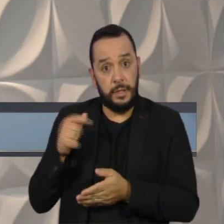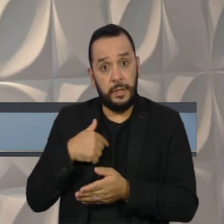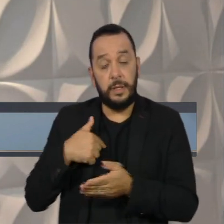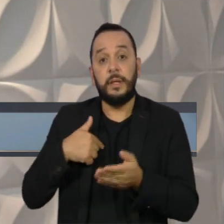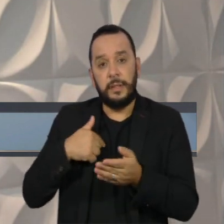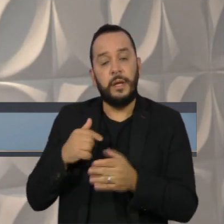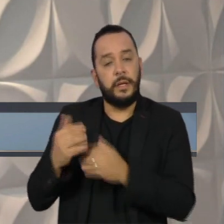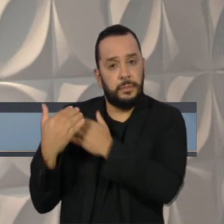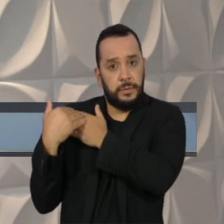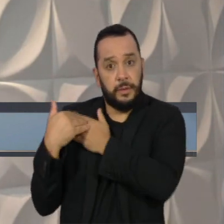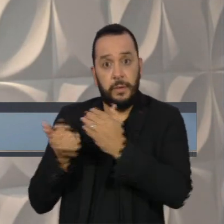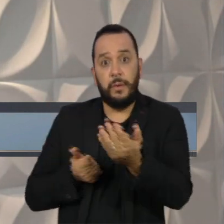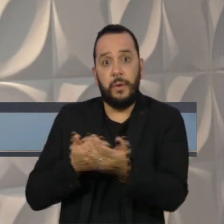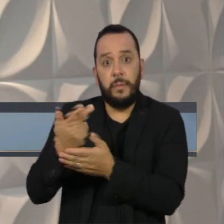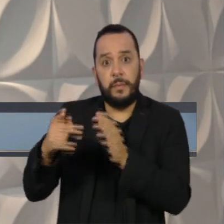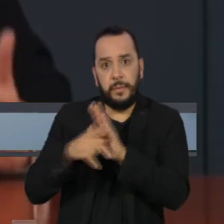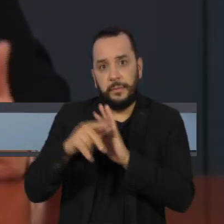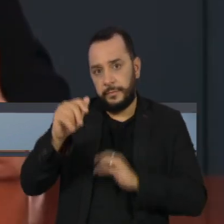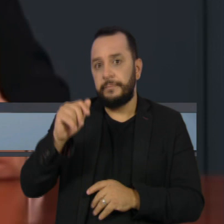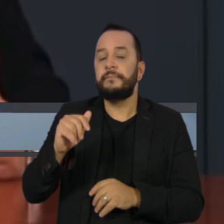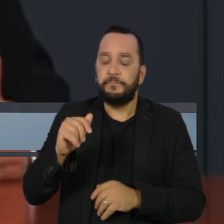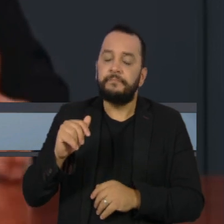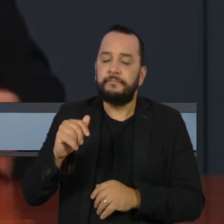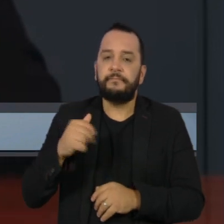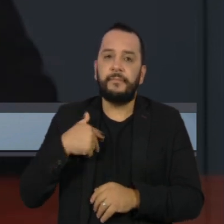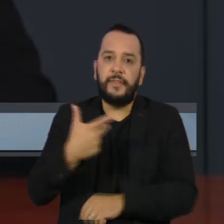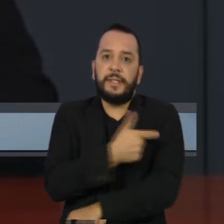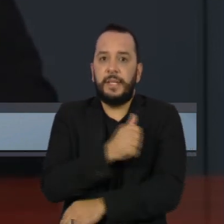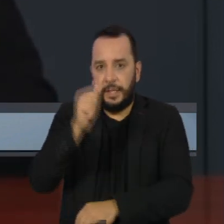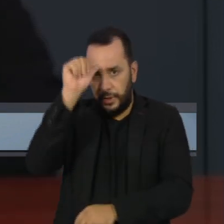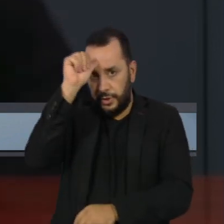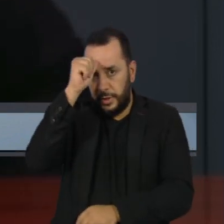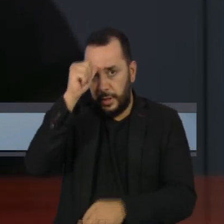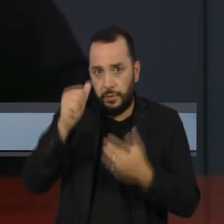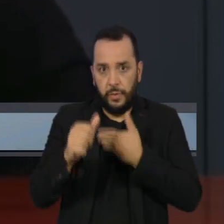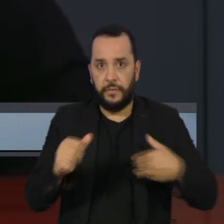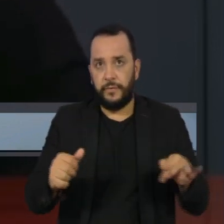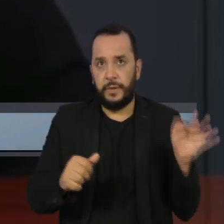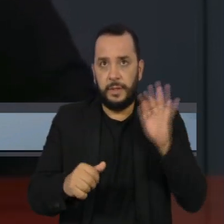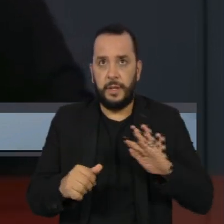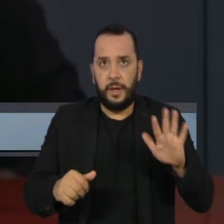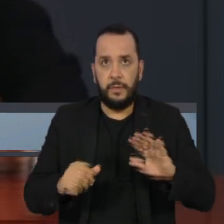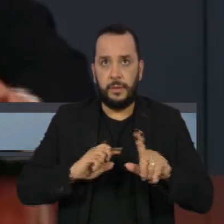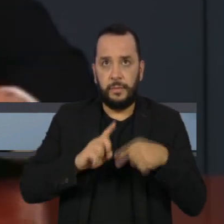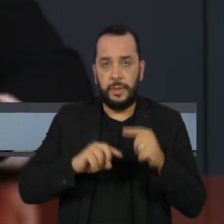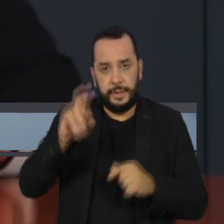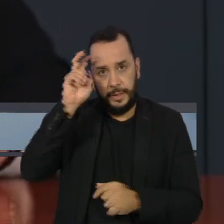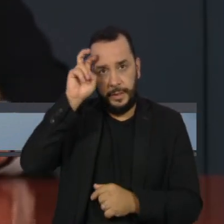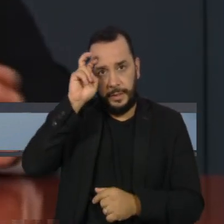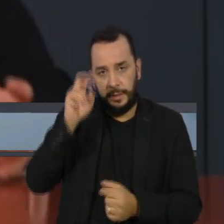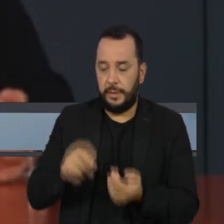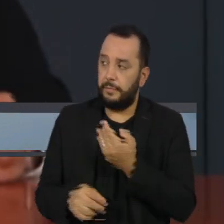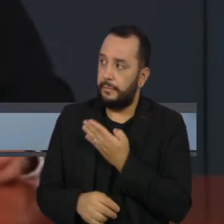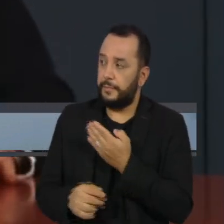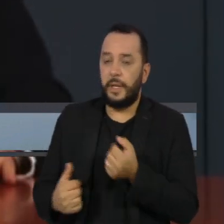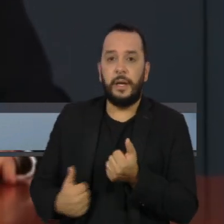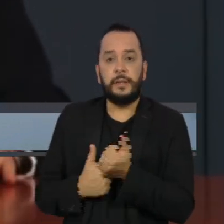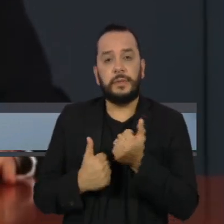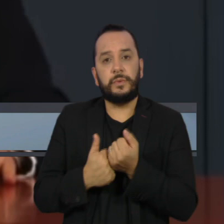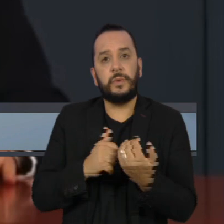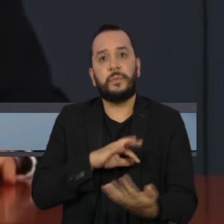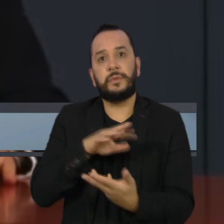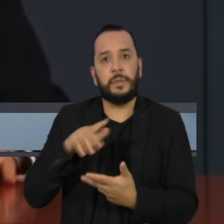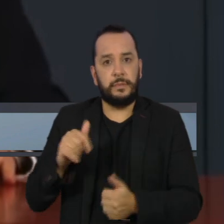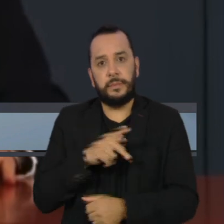indiana coxin pelo Governo Federal já na quinta aos senadores ouvem outro integrante do gabinete paralelo o assessor